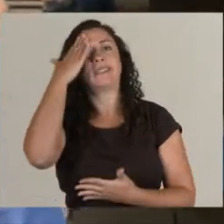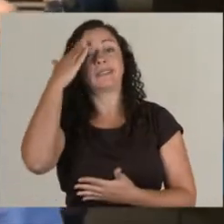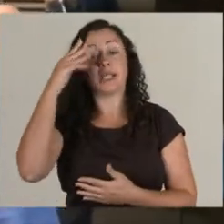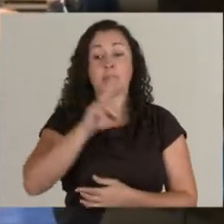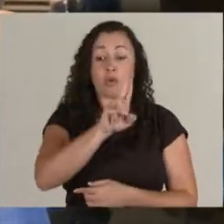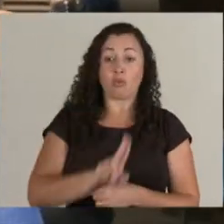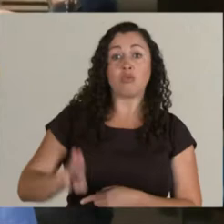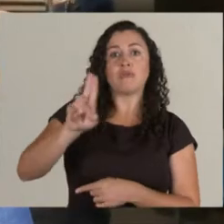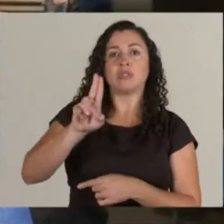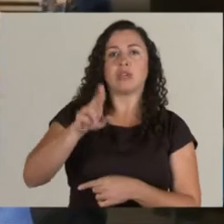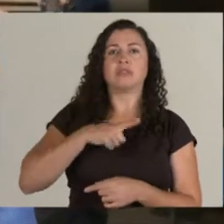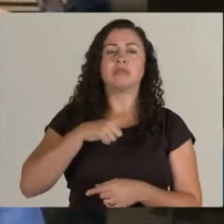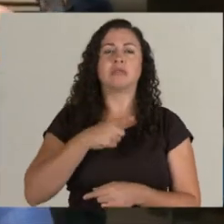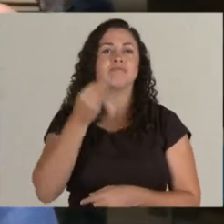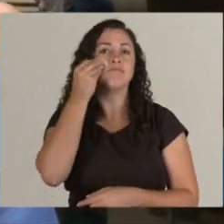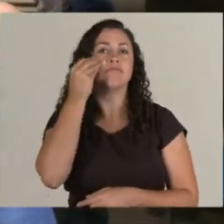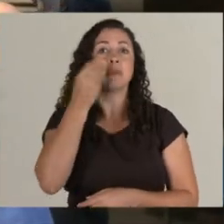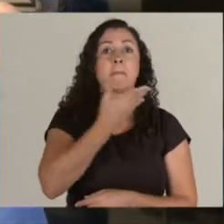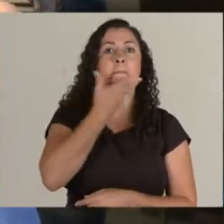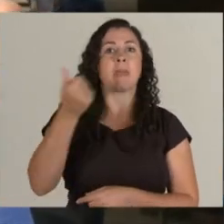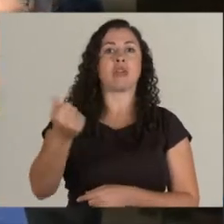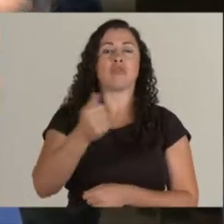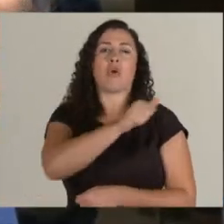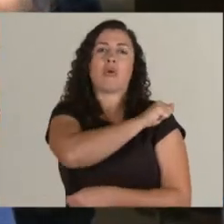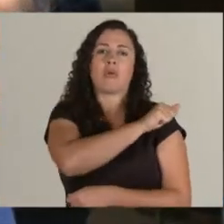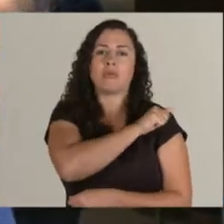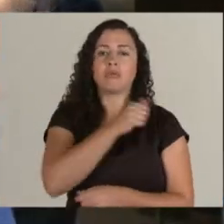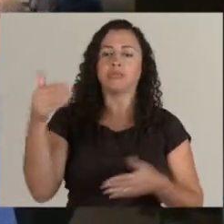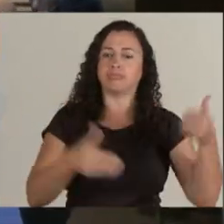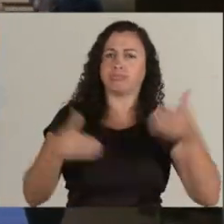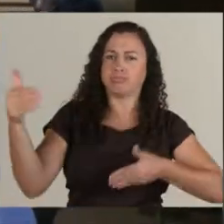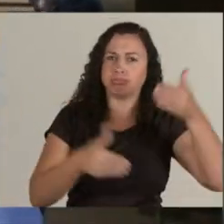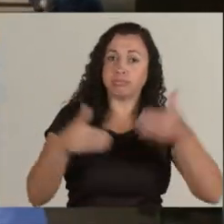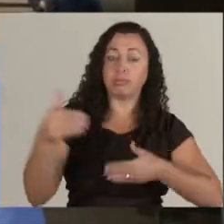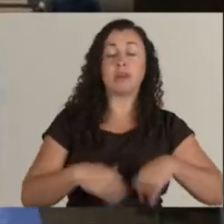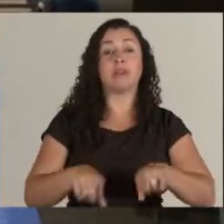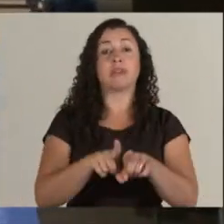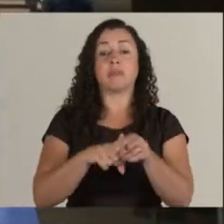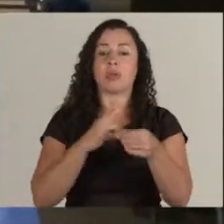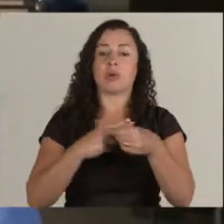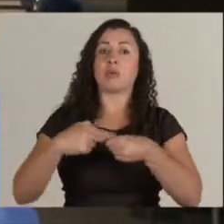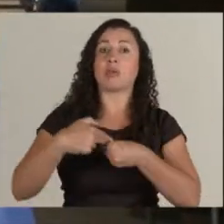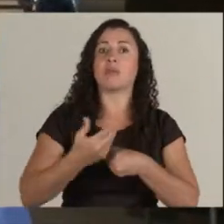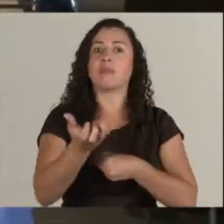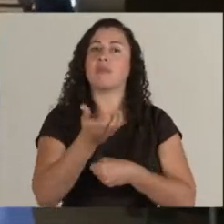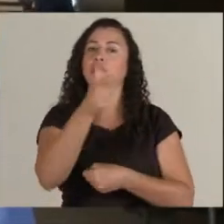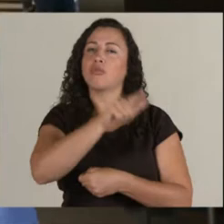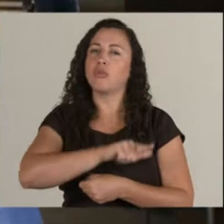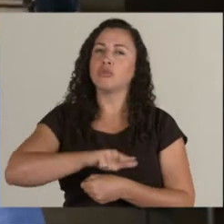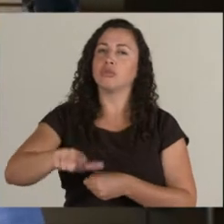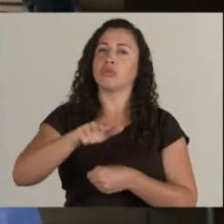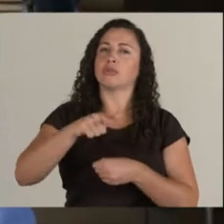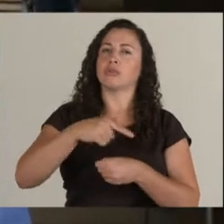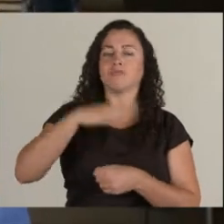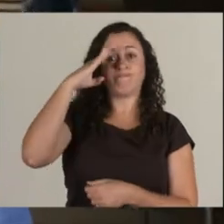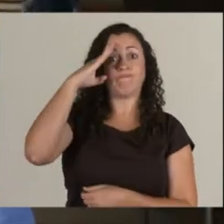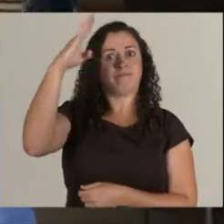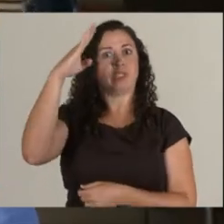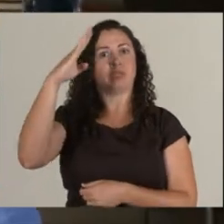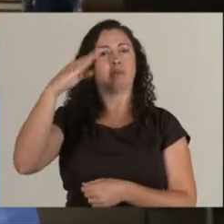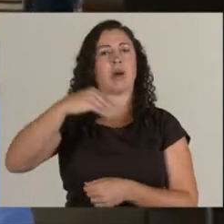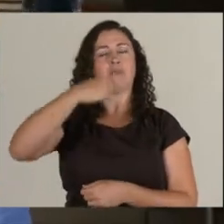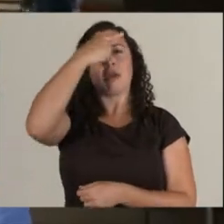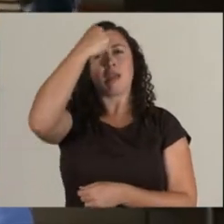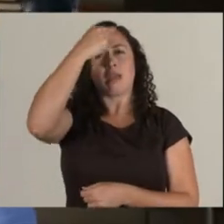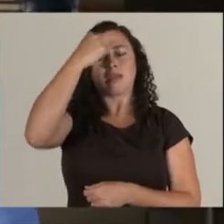numa universidade que procura os melhores estudantes, numa universidade que espera continuar sendo destaque na sua